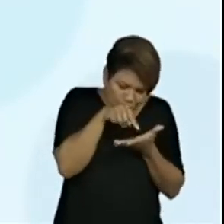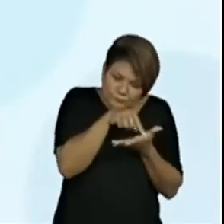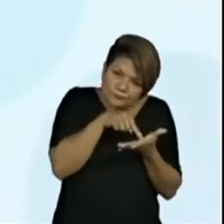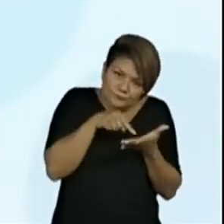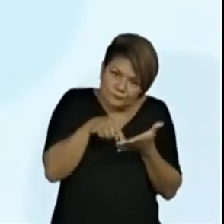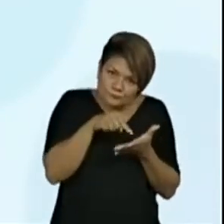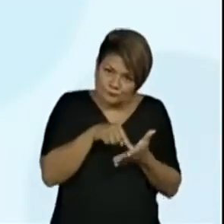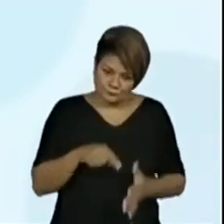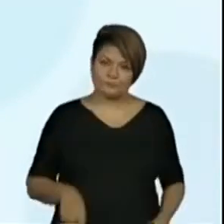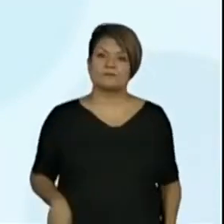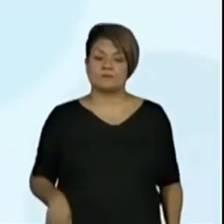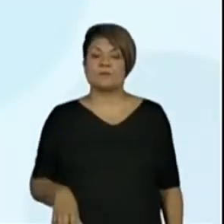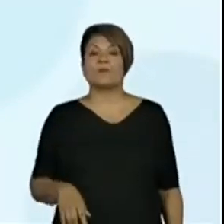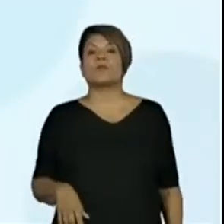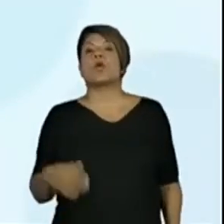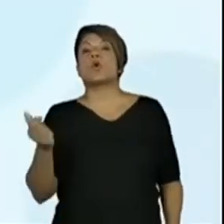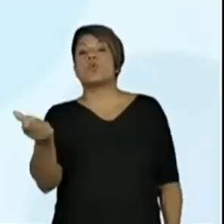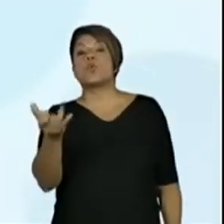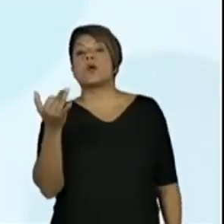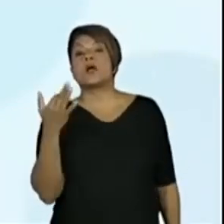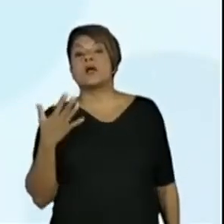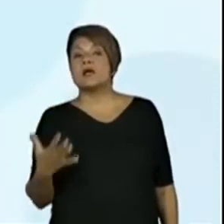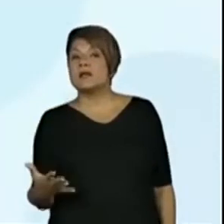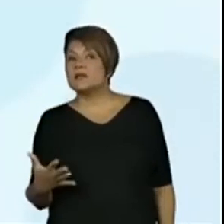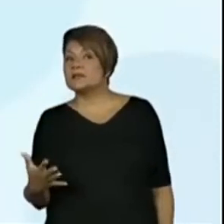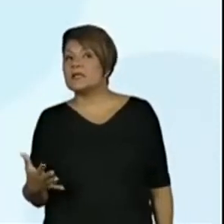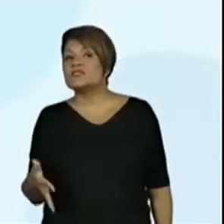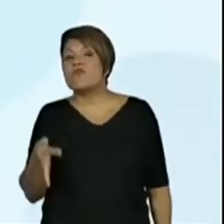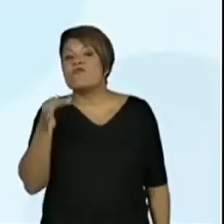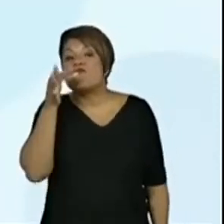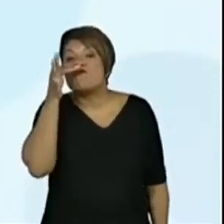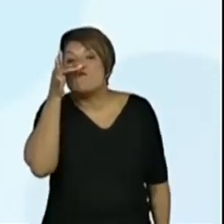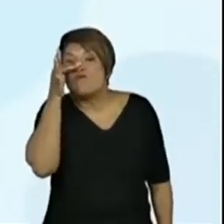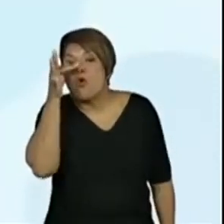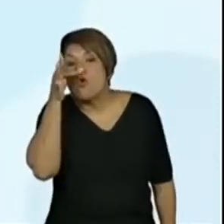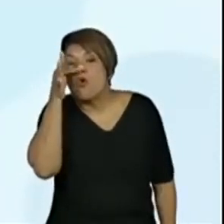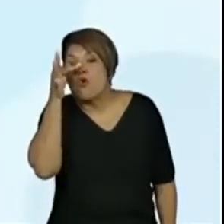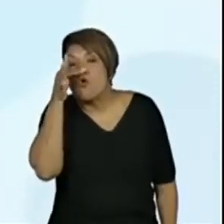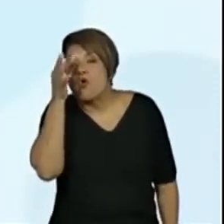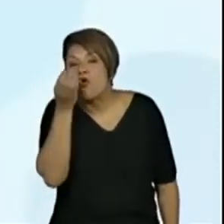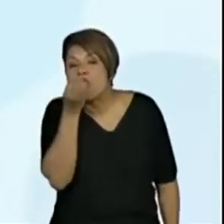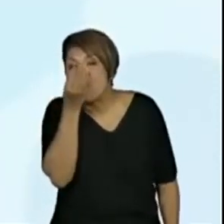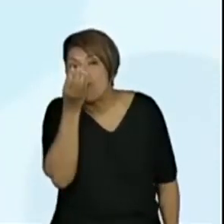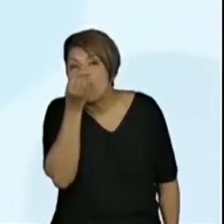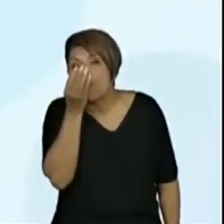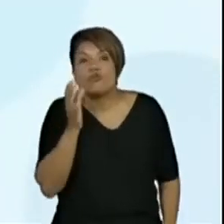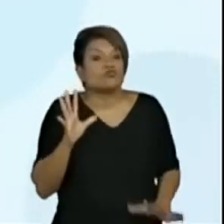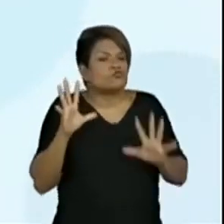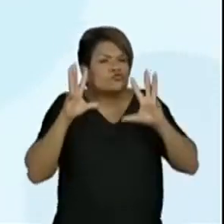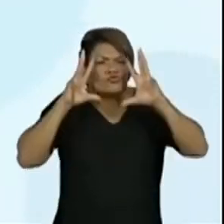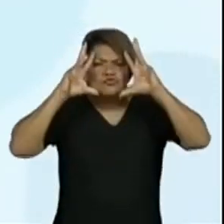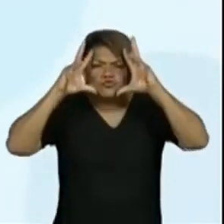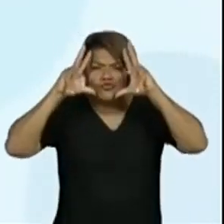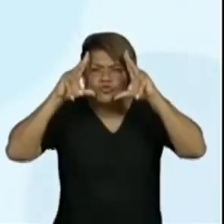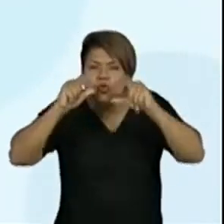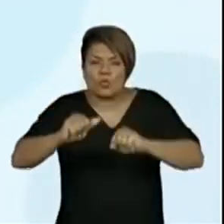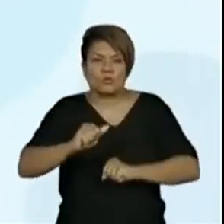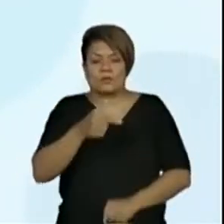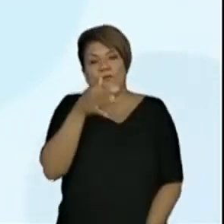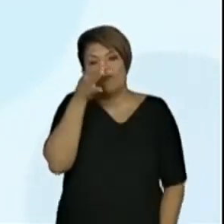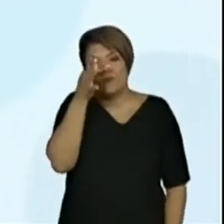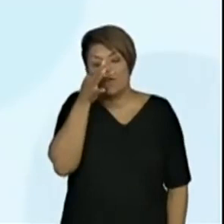para a professora Viviane quantas flores. Flores. Todas as flores que vocês estão